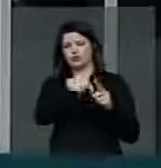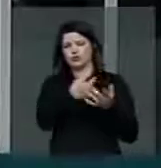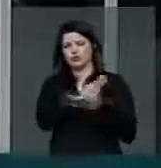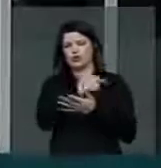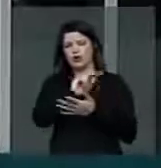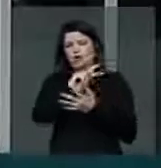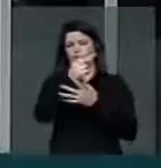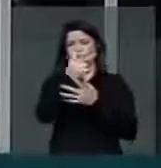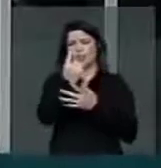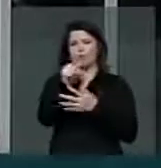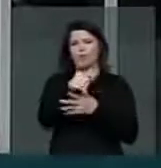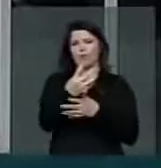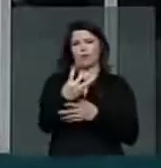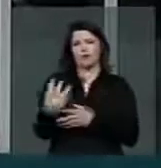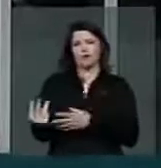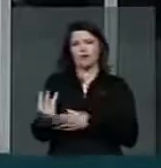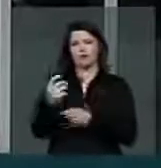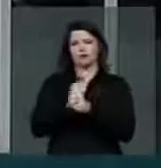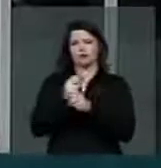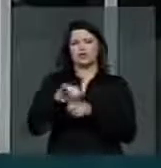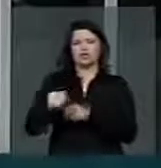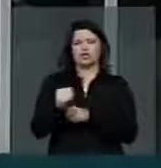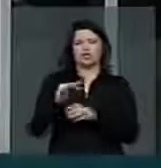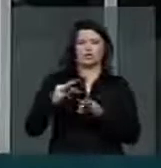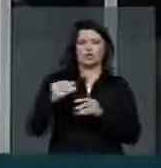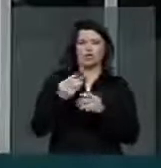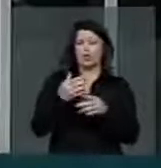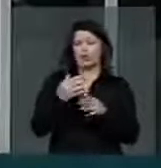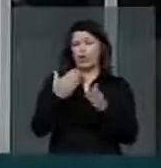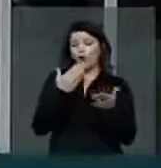de 1,43% em janeiro ante a dezembro,